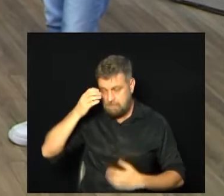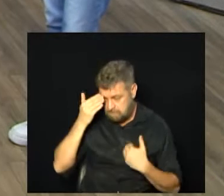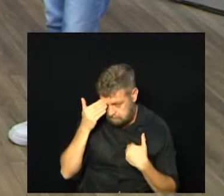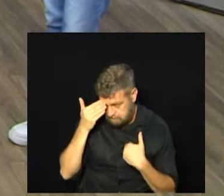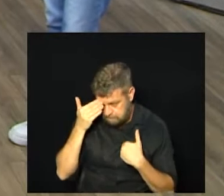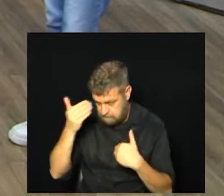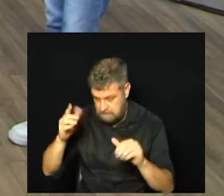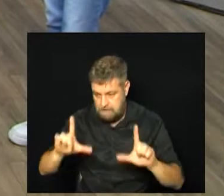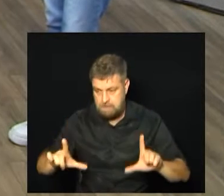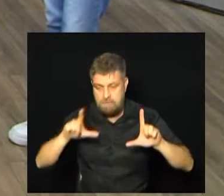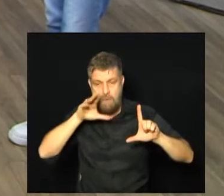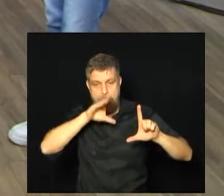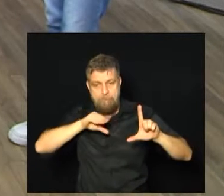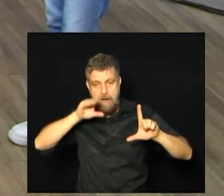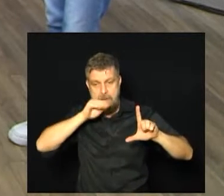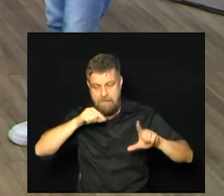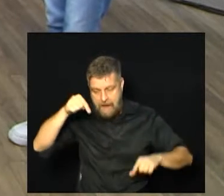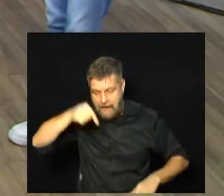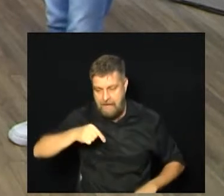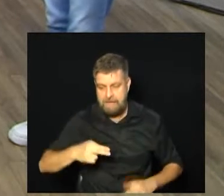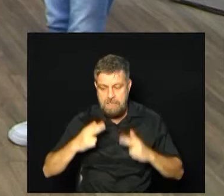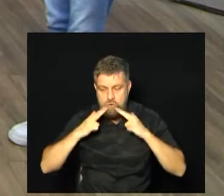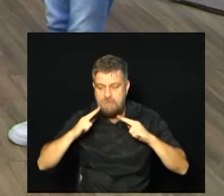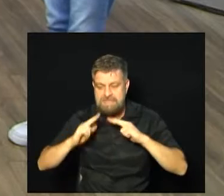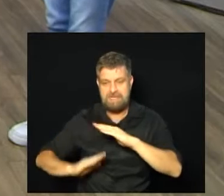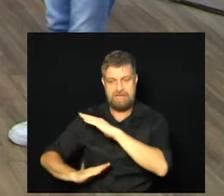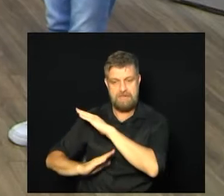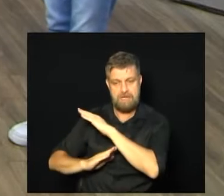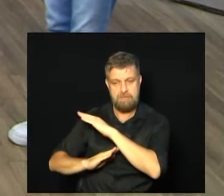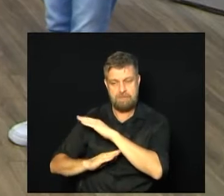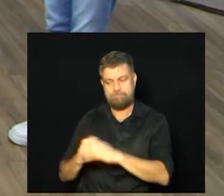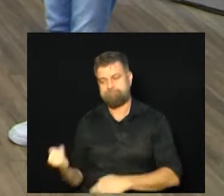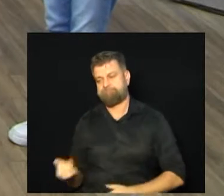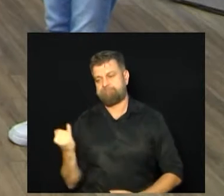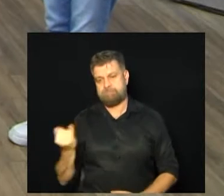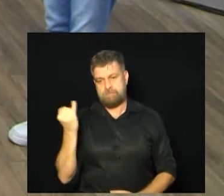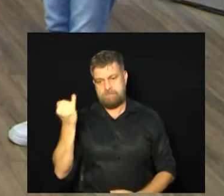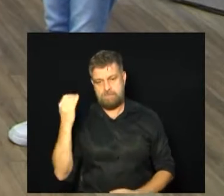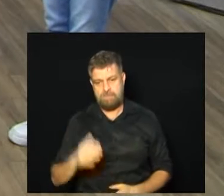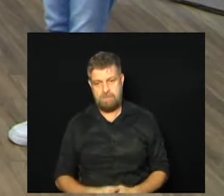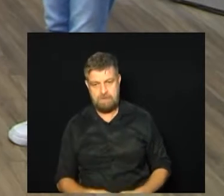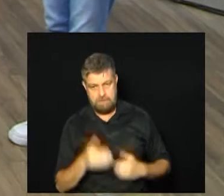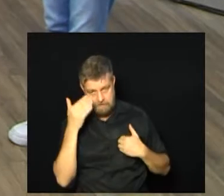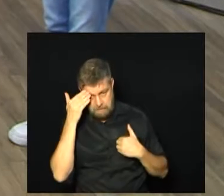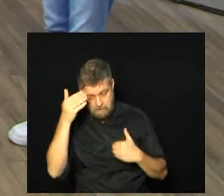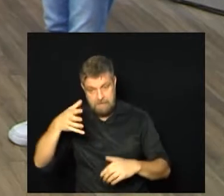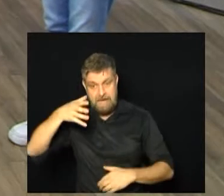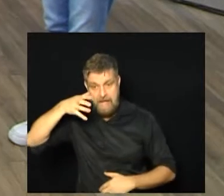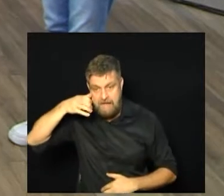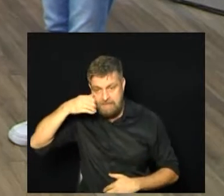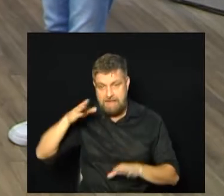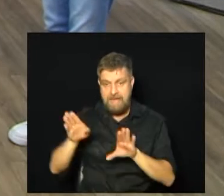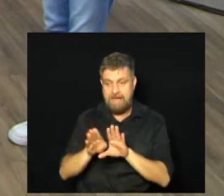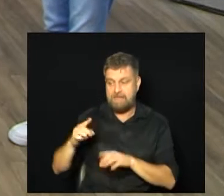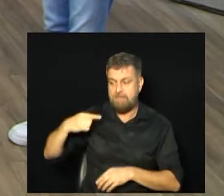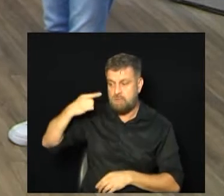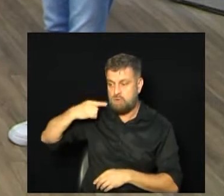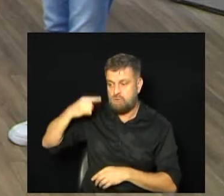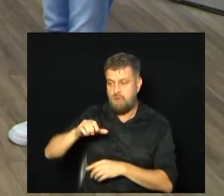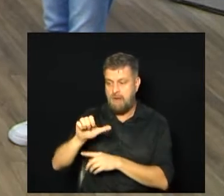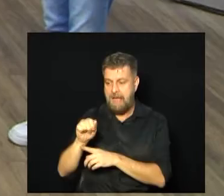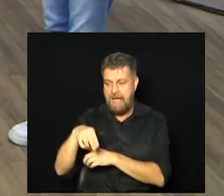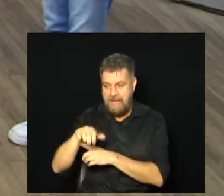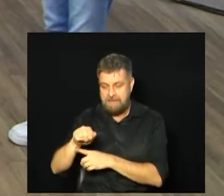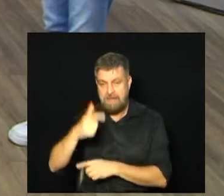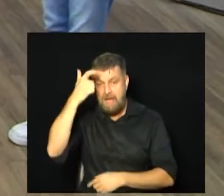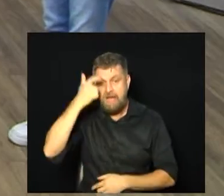sua participação aqui no Câmara Notícia, de grande valia. Obrigada, André. Obrigada, doutora Ana. Gabriel, vou fazer